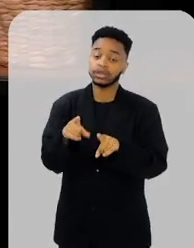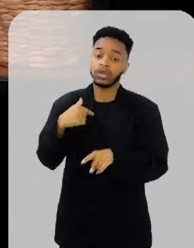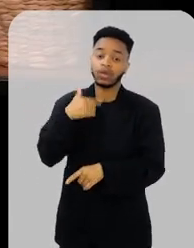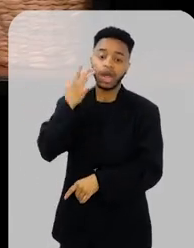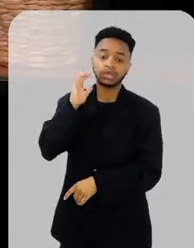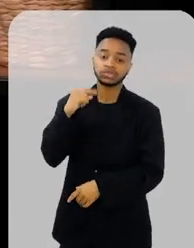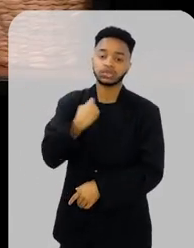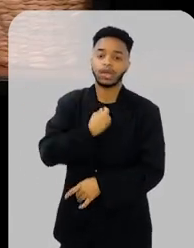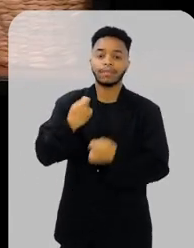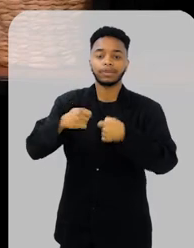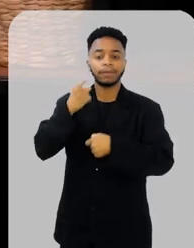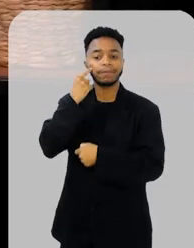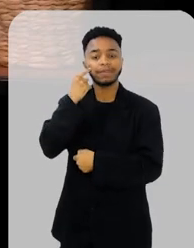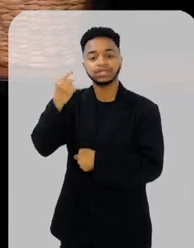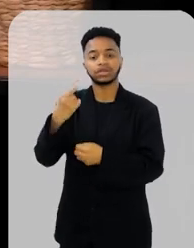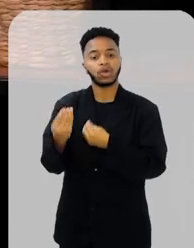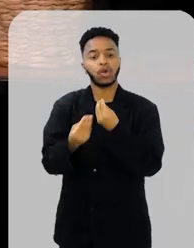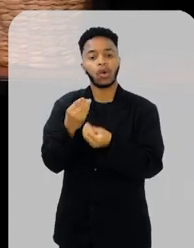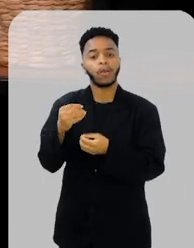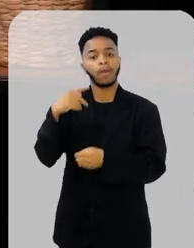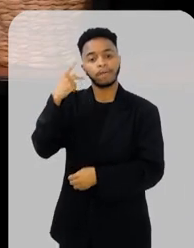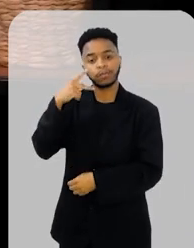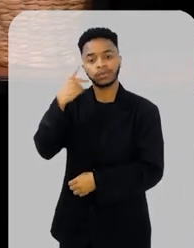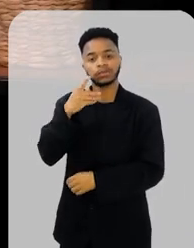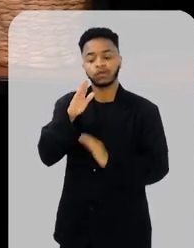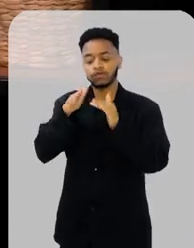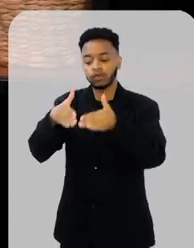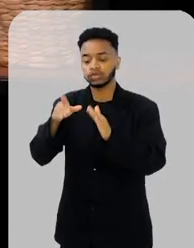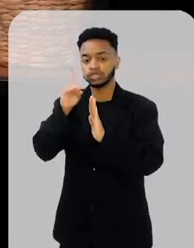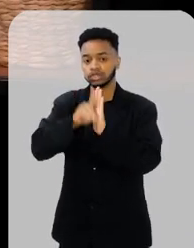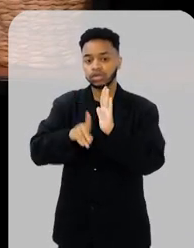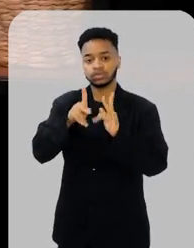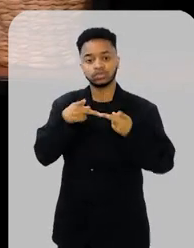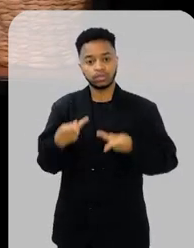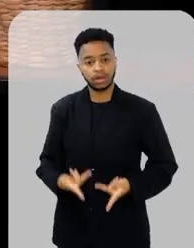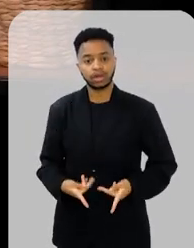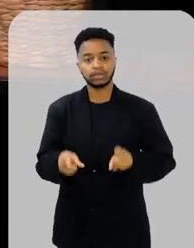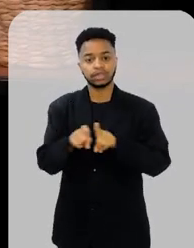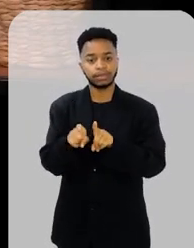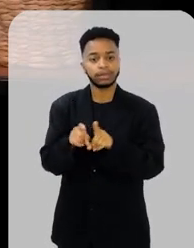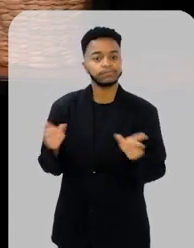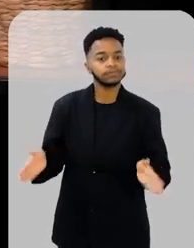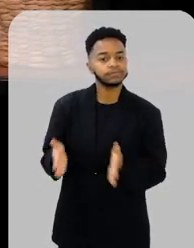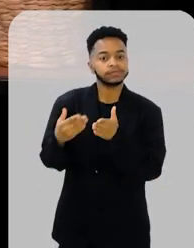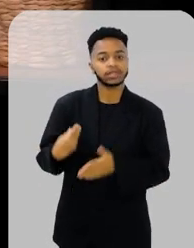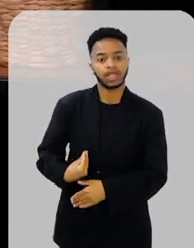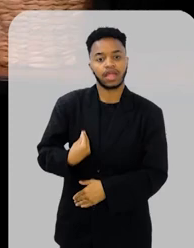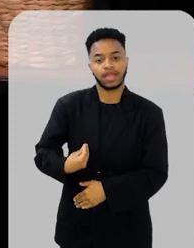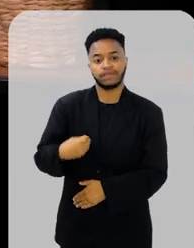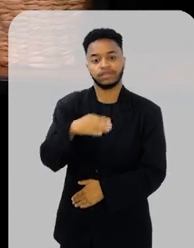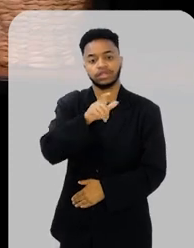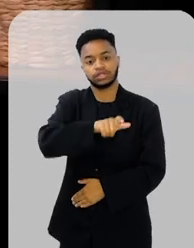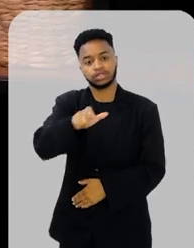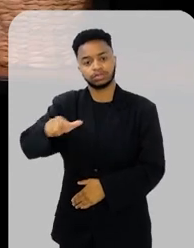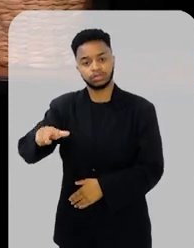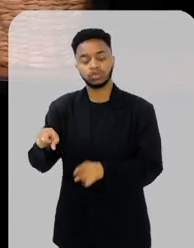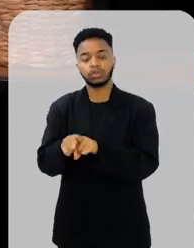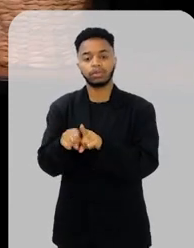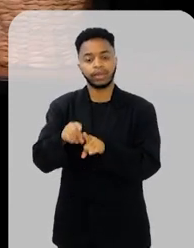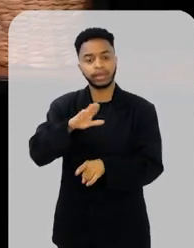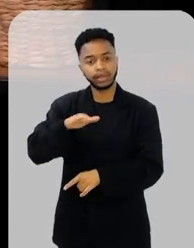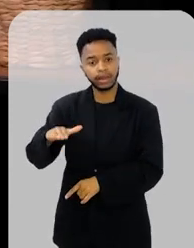eu acho que a gente tem que pensar muito mais numa política de direitos humanos e de promoção de vida